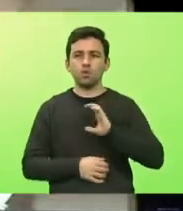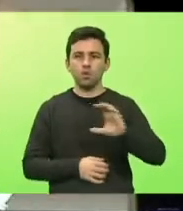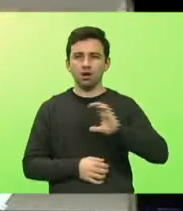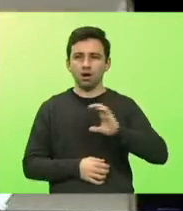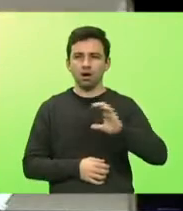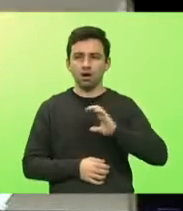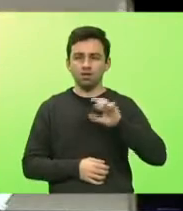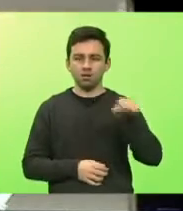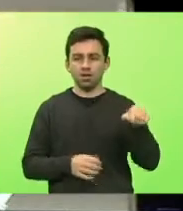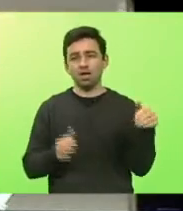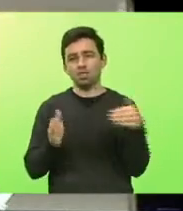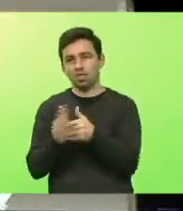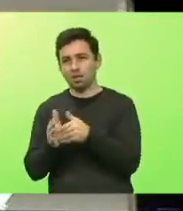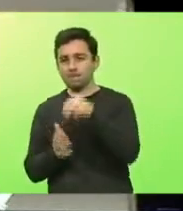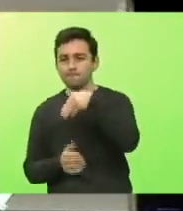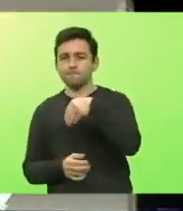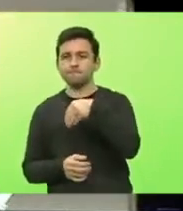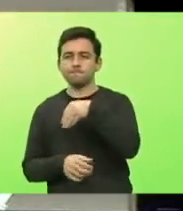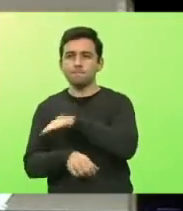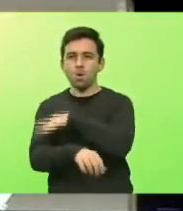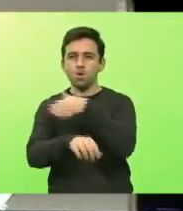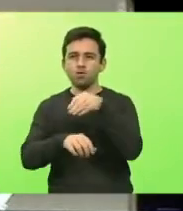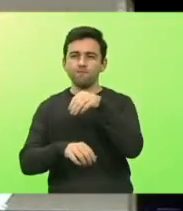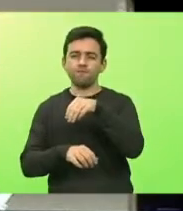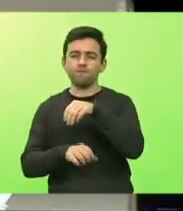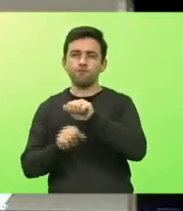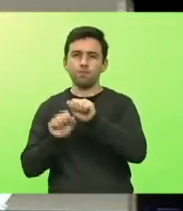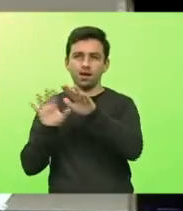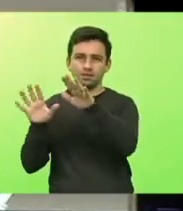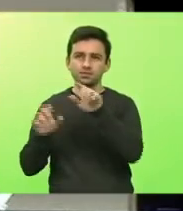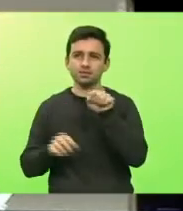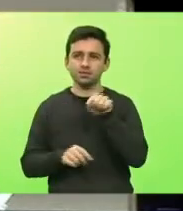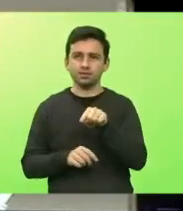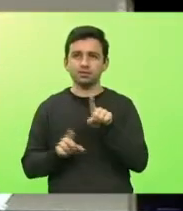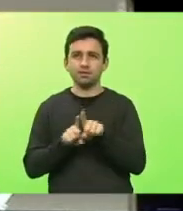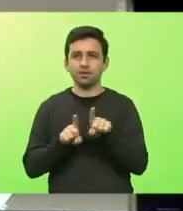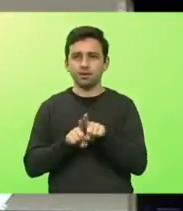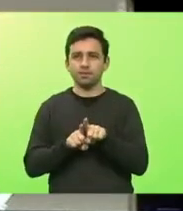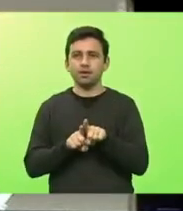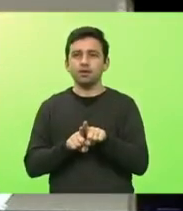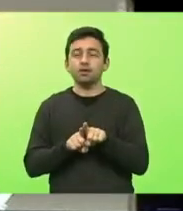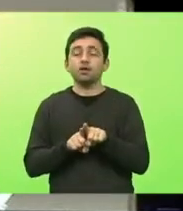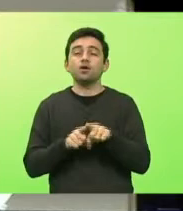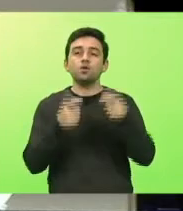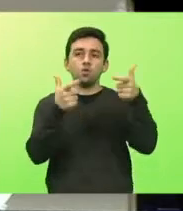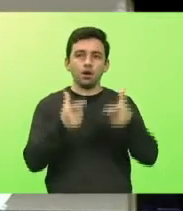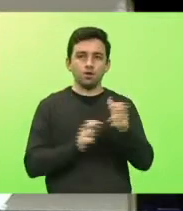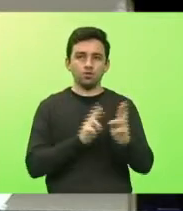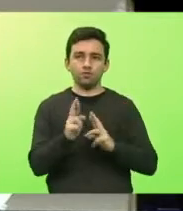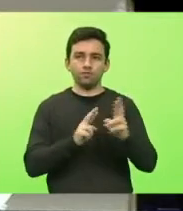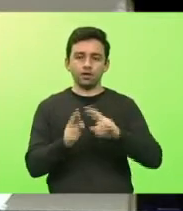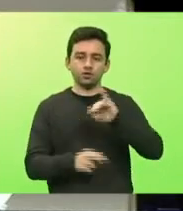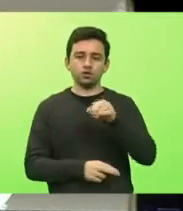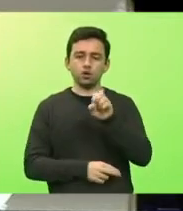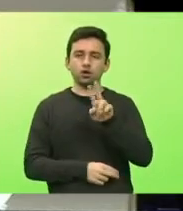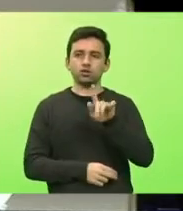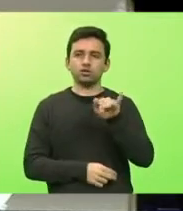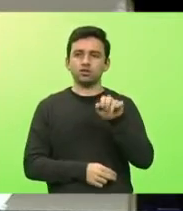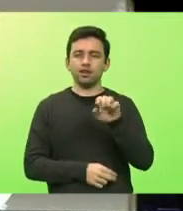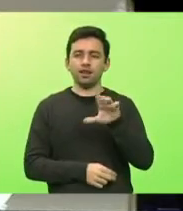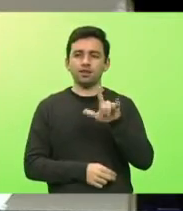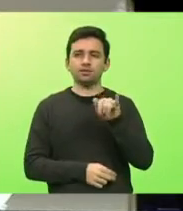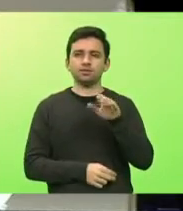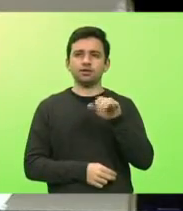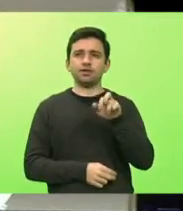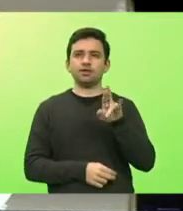e outras iniciativas, além da rodovia Jorge Lacerda, que é uma bandeira do deputado Vampiro, que tem se empenhado muito também pela revitalização